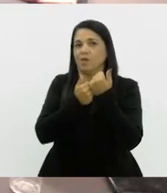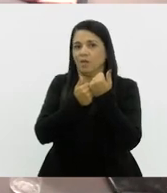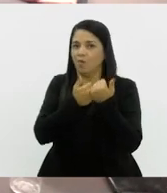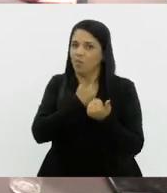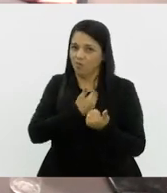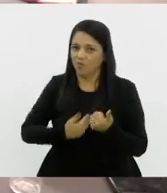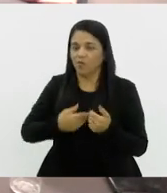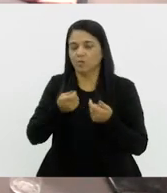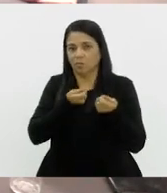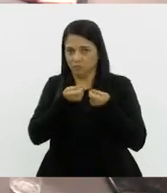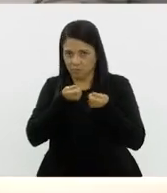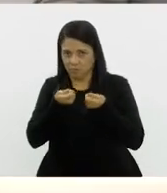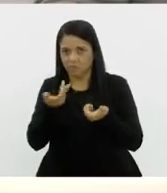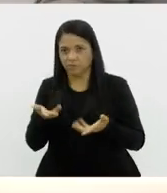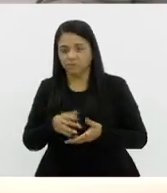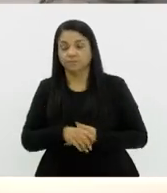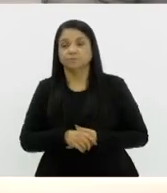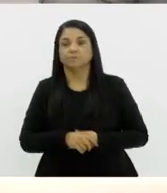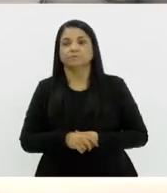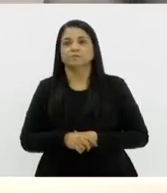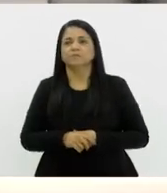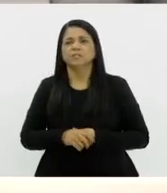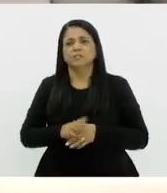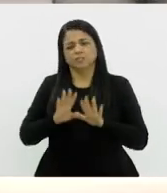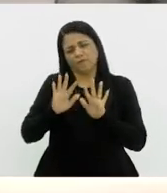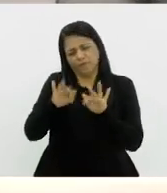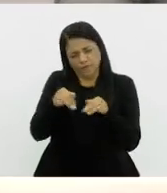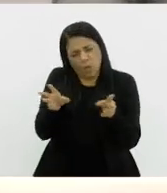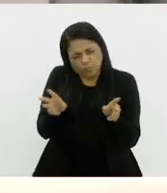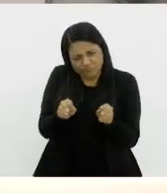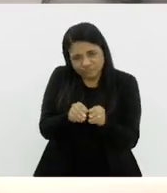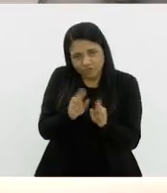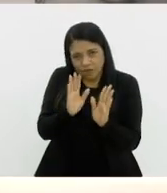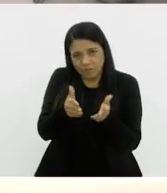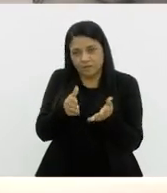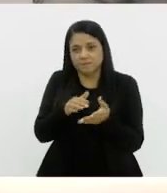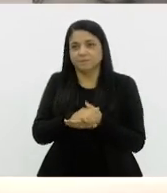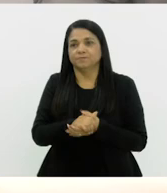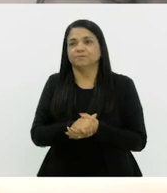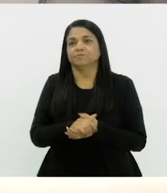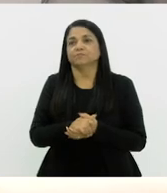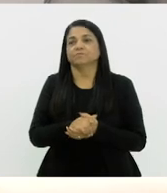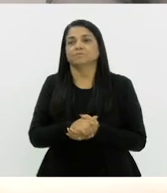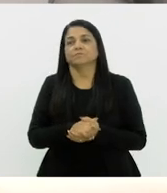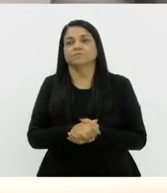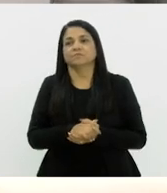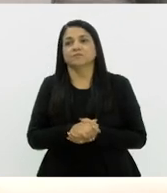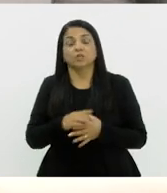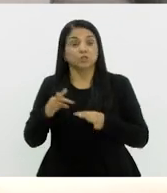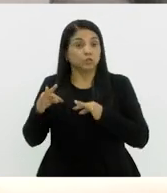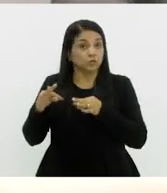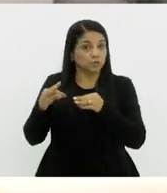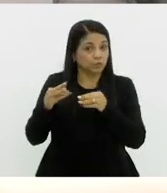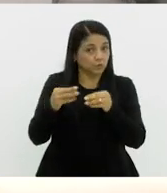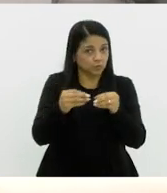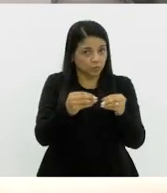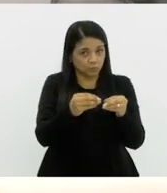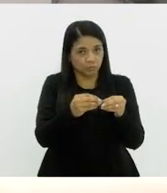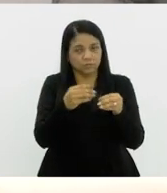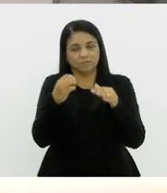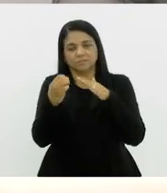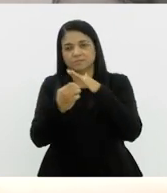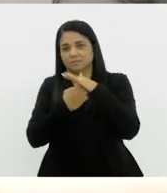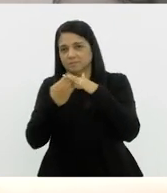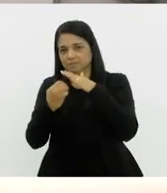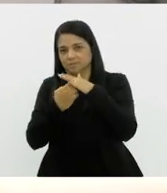controle. Procurador, eu queria só... Rápido, a gente está no finalzinho. Em relação ao que você disse, se todas essas